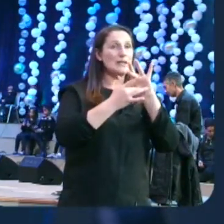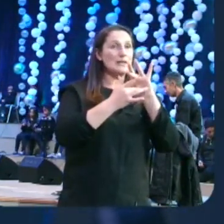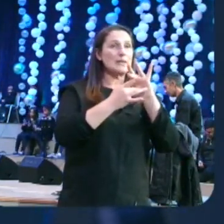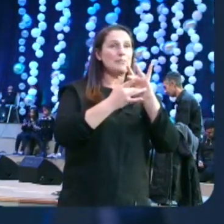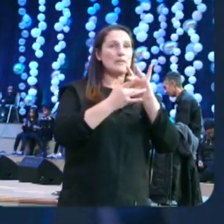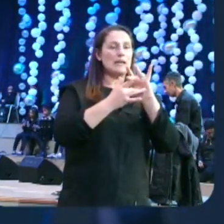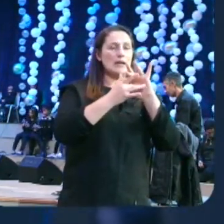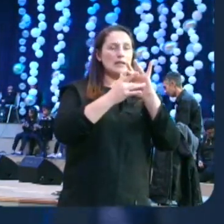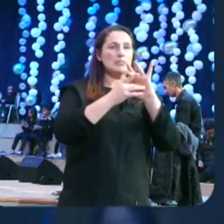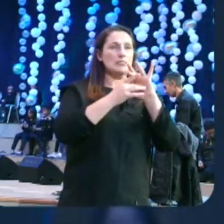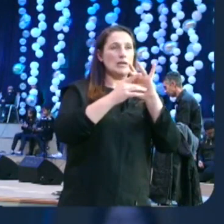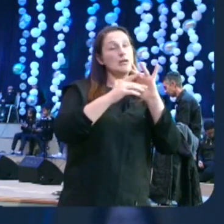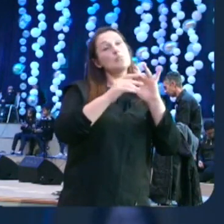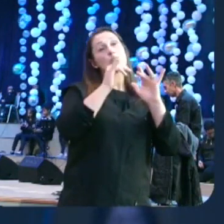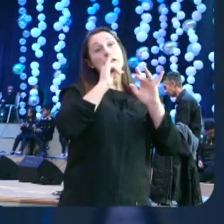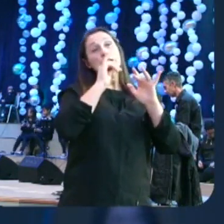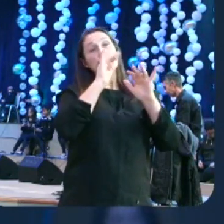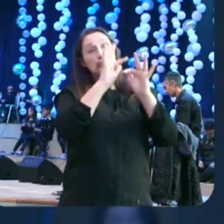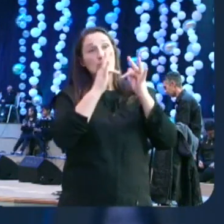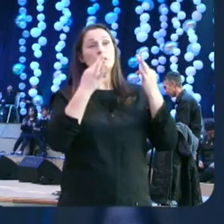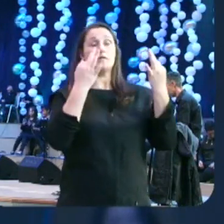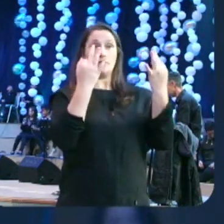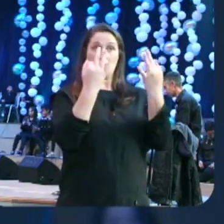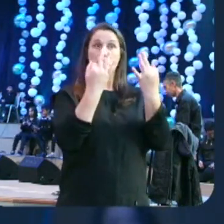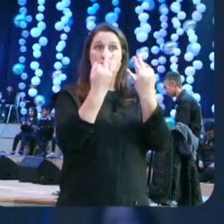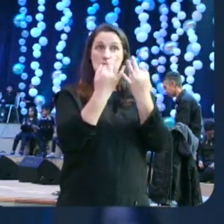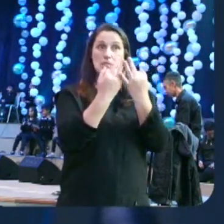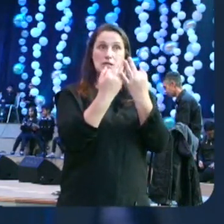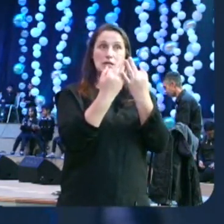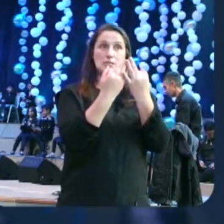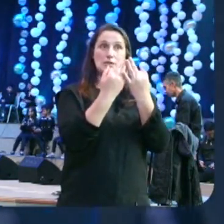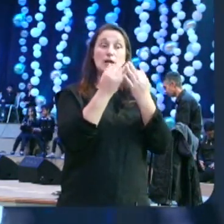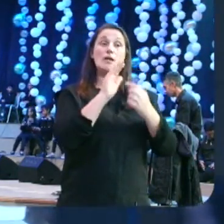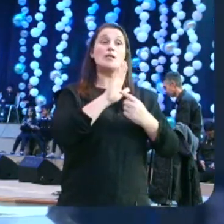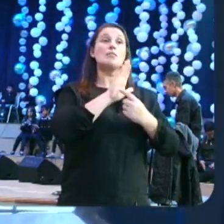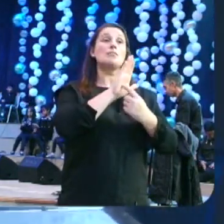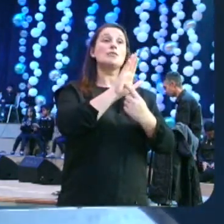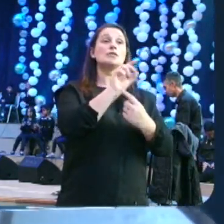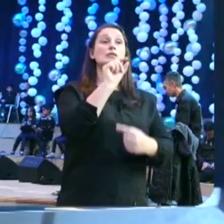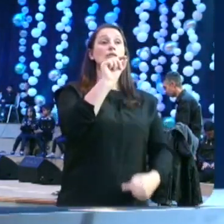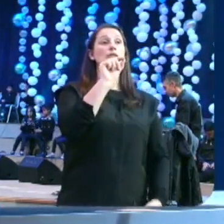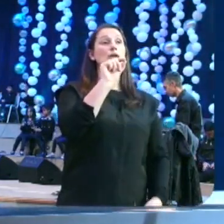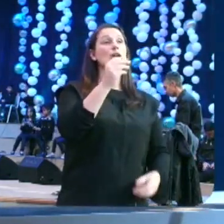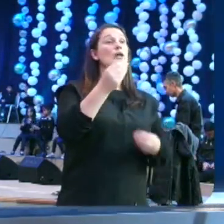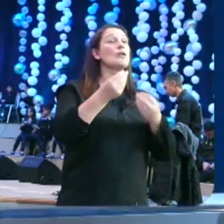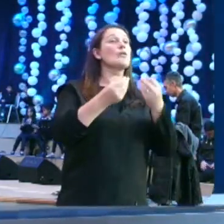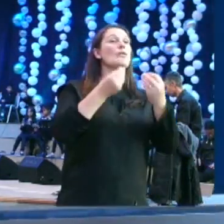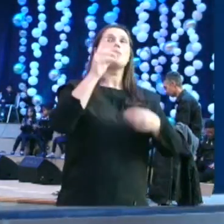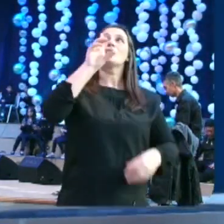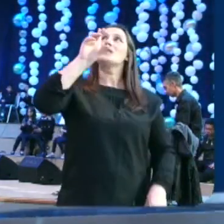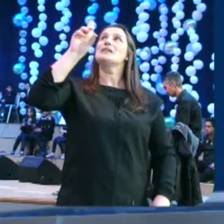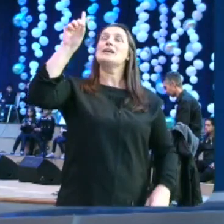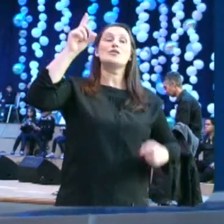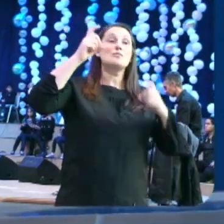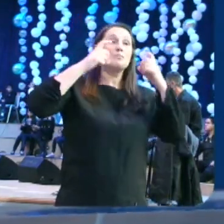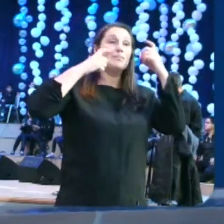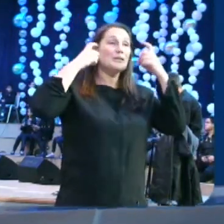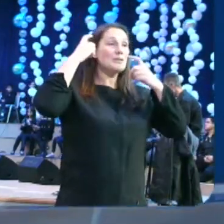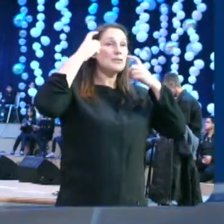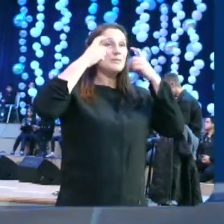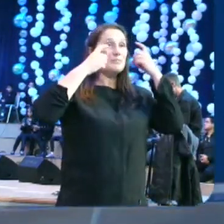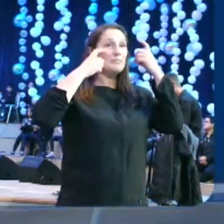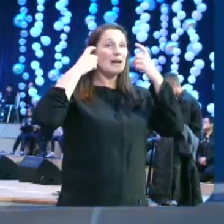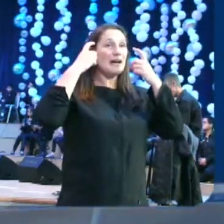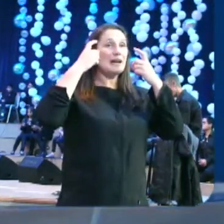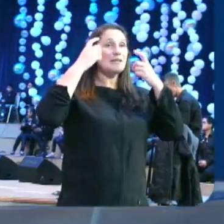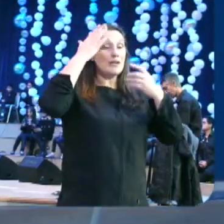da família, o exemplo da família, para nos apontar como Deus está preocupado